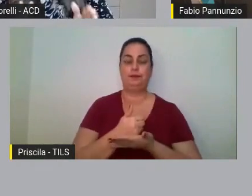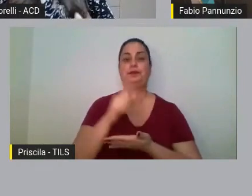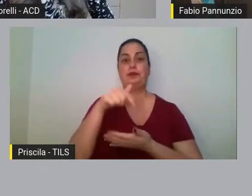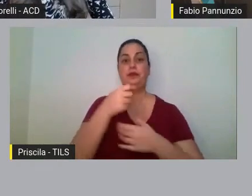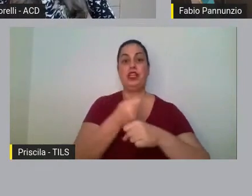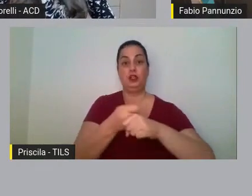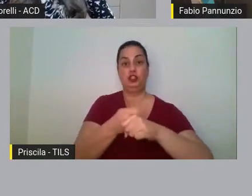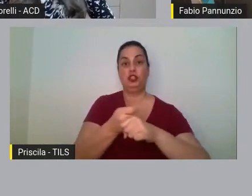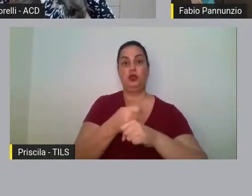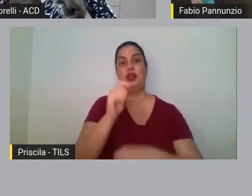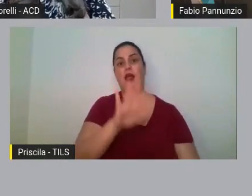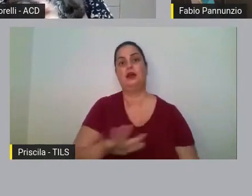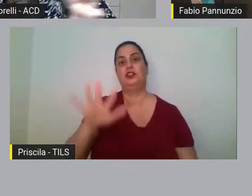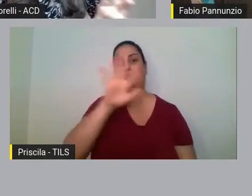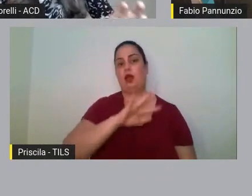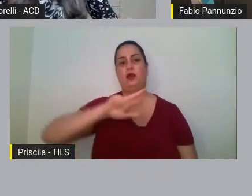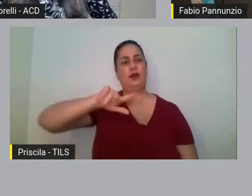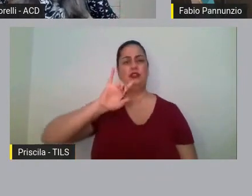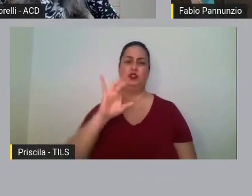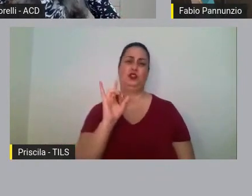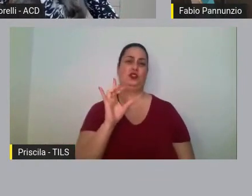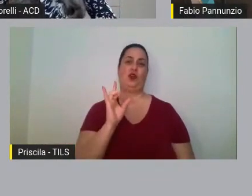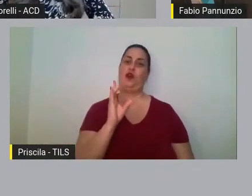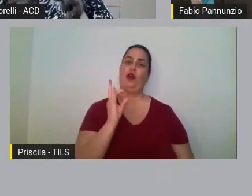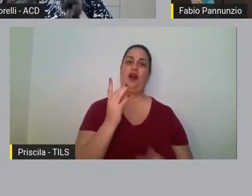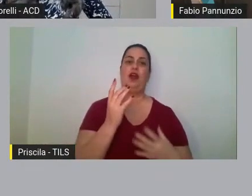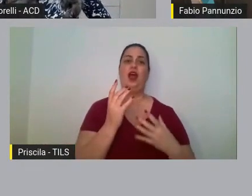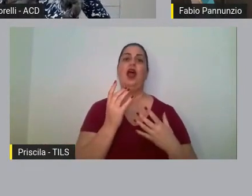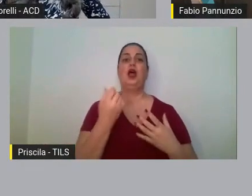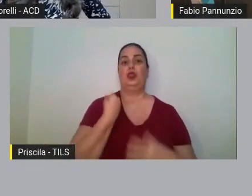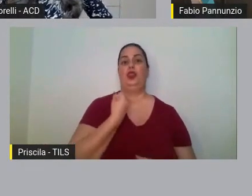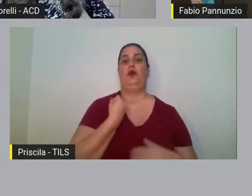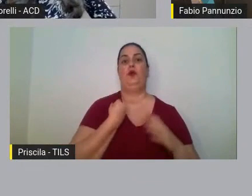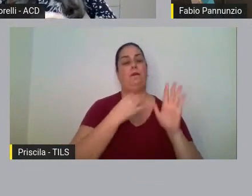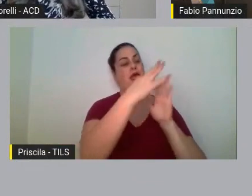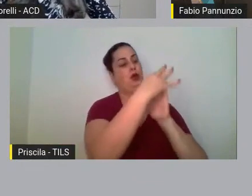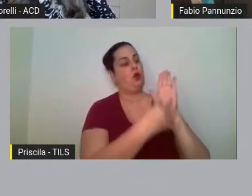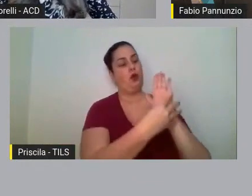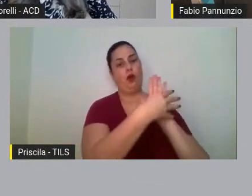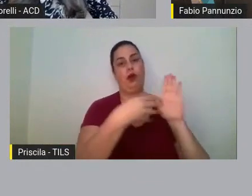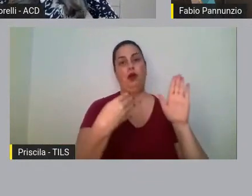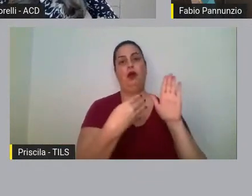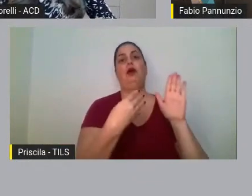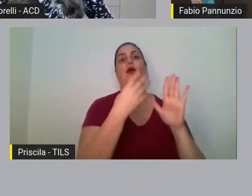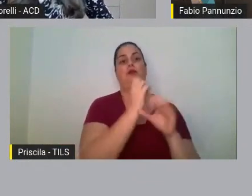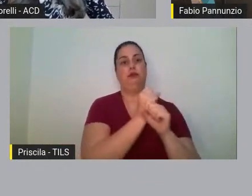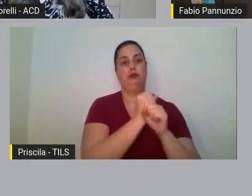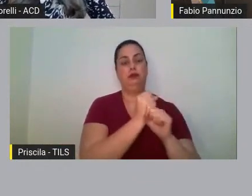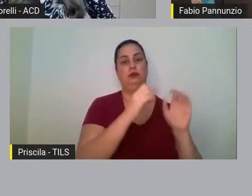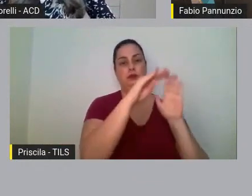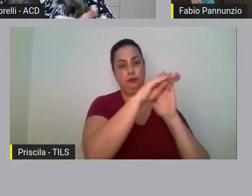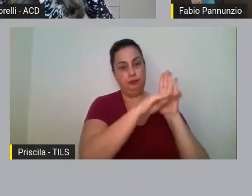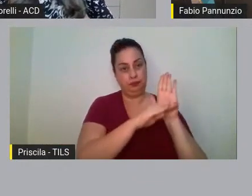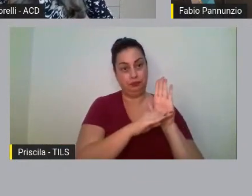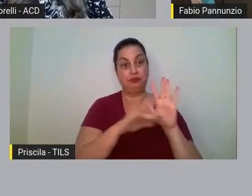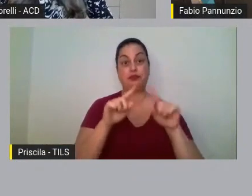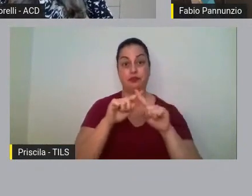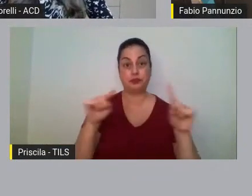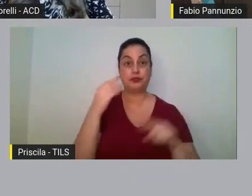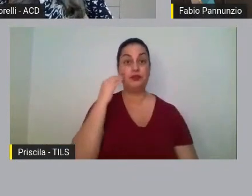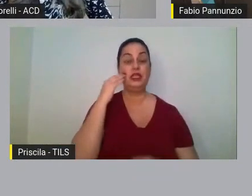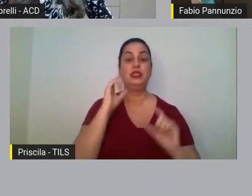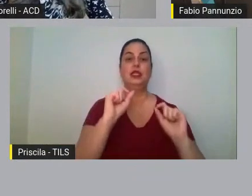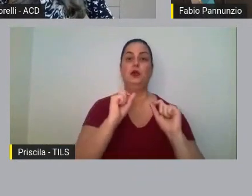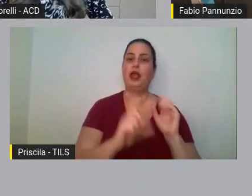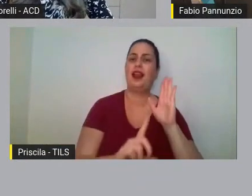aquela contábil dos números, mas a que verifica o caminho do dinheiro, a justificativa econômica, a base legal, o